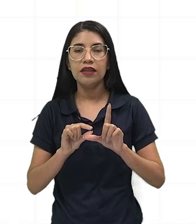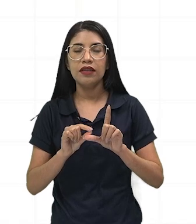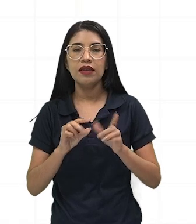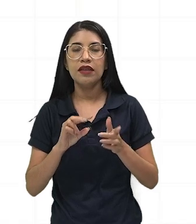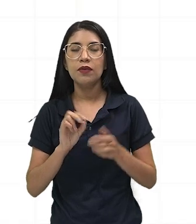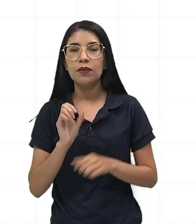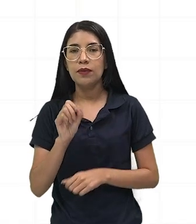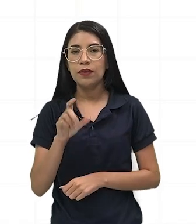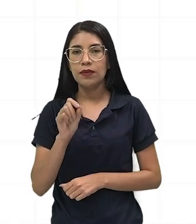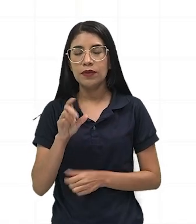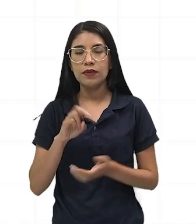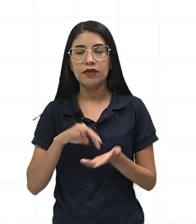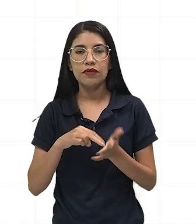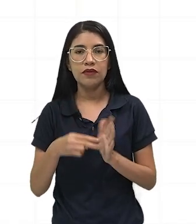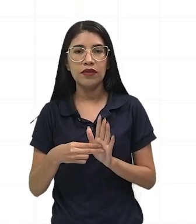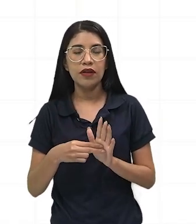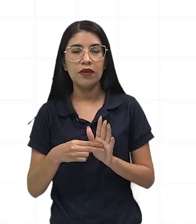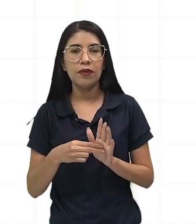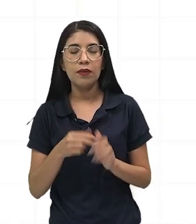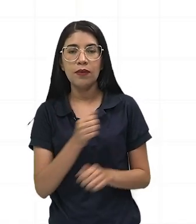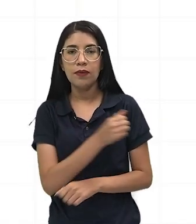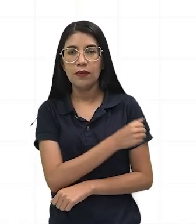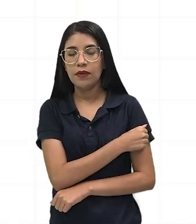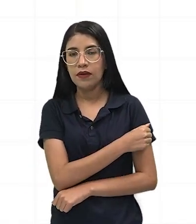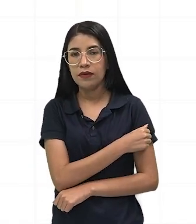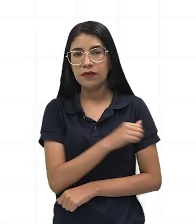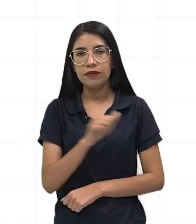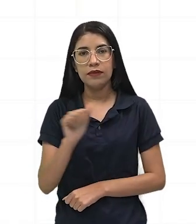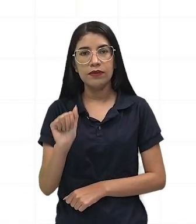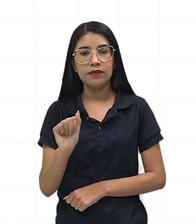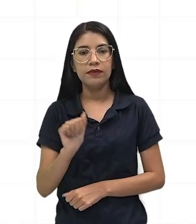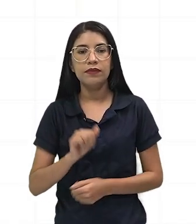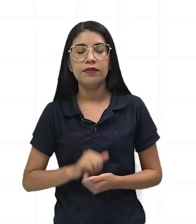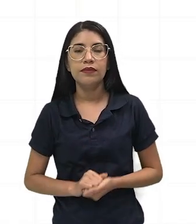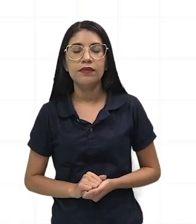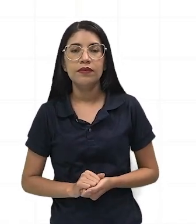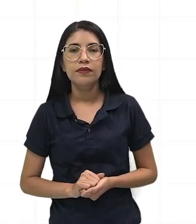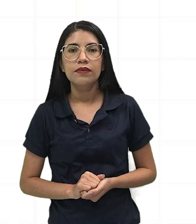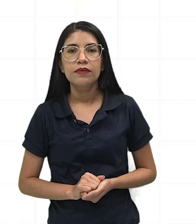é o nosso aluno A. Então, aqui, ó,